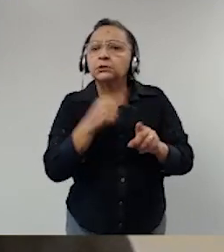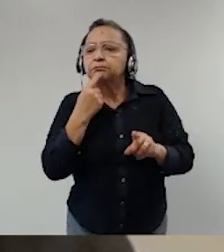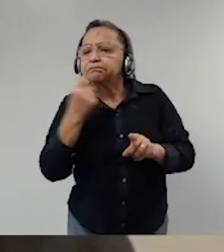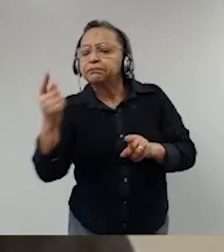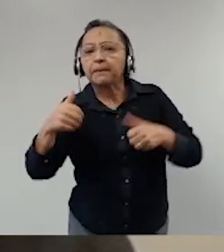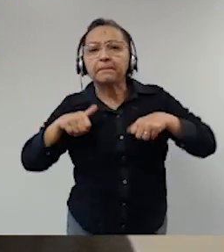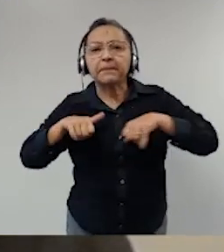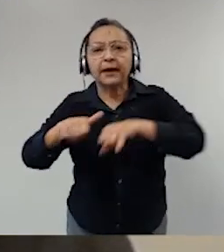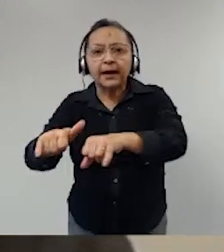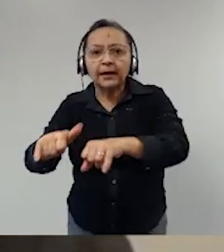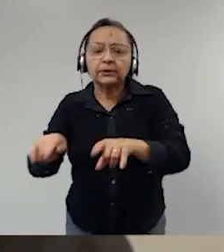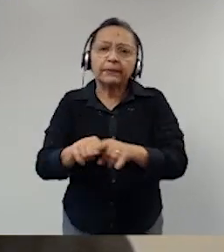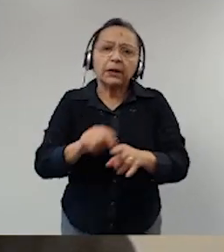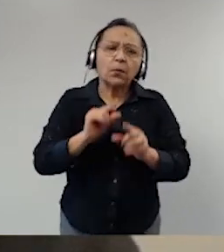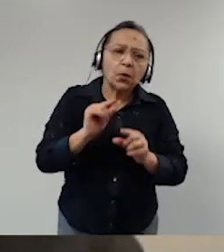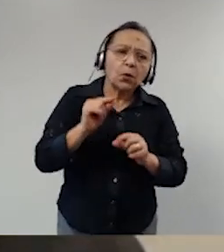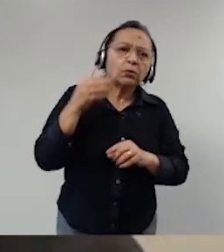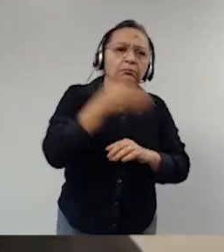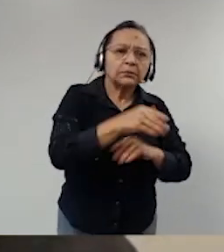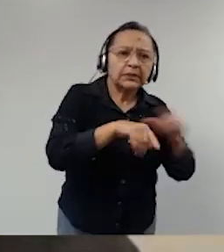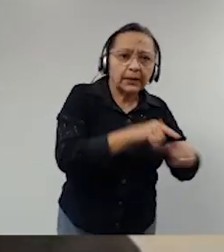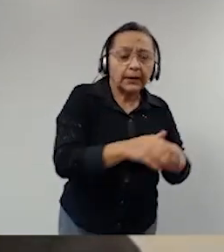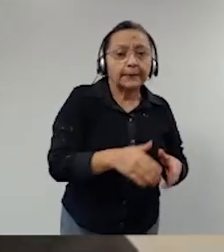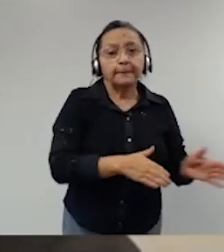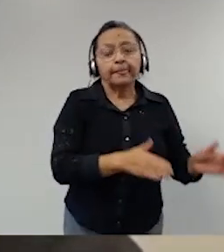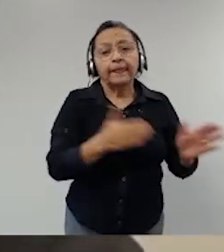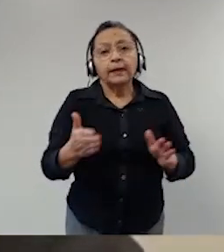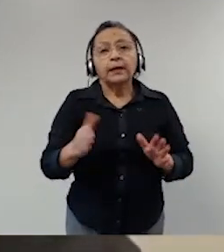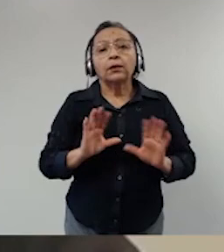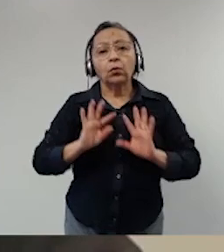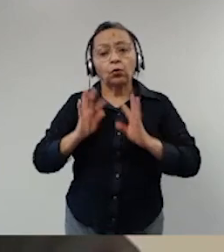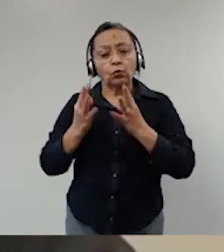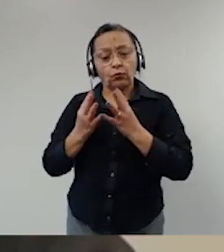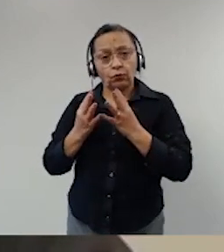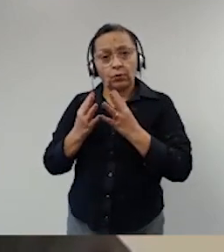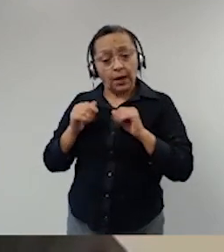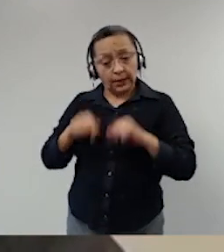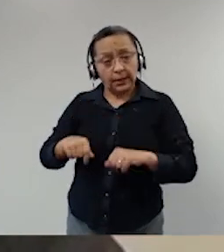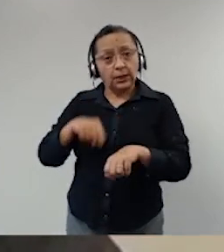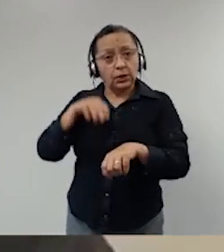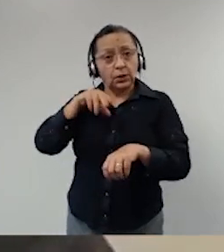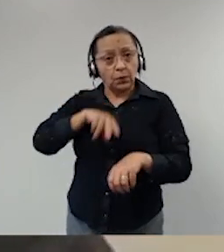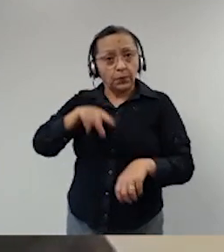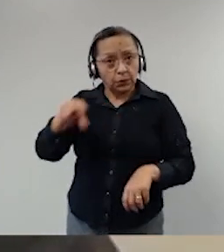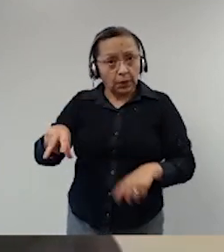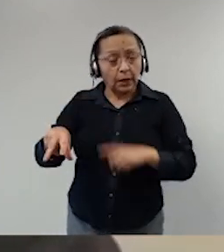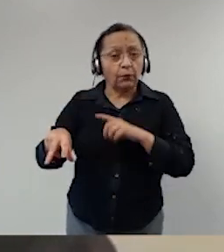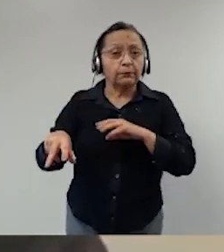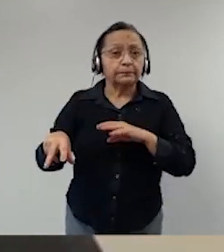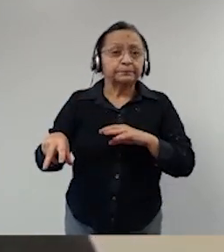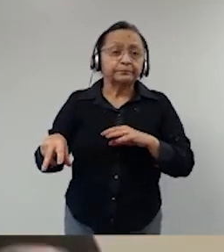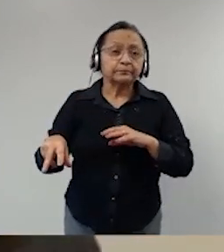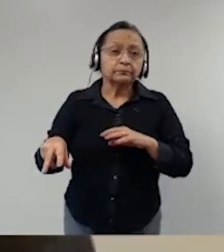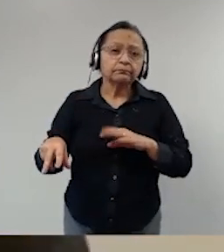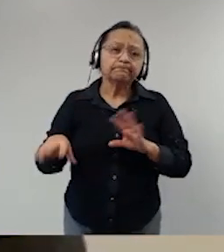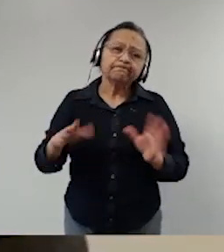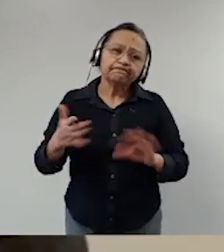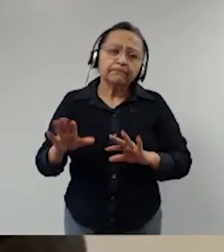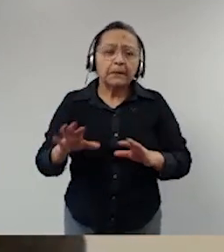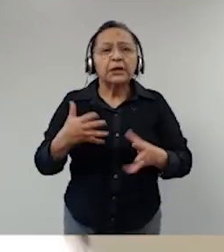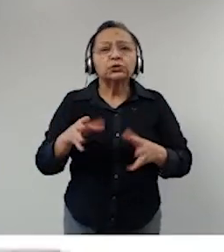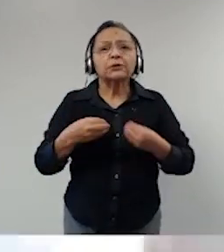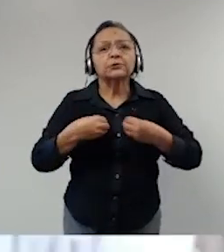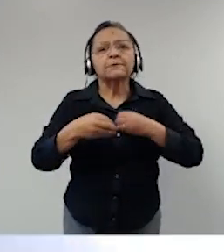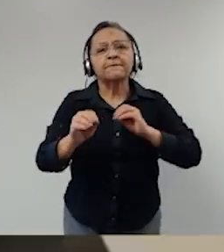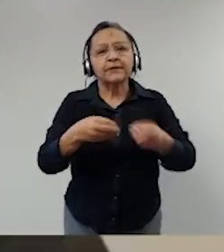e podíamos sair para ir trabalhar. E o confinamento português foi assim, relativamente light